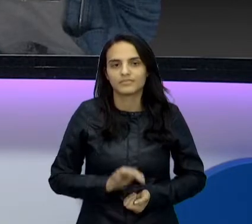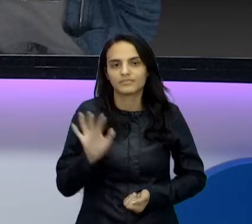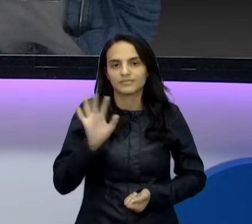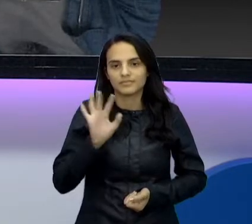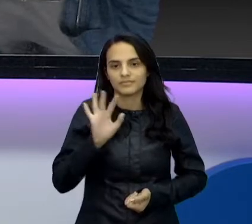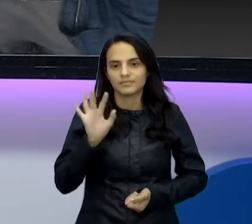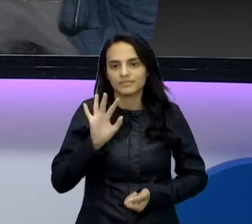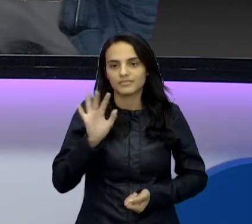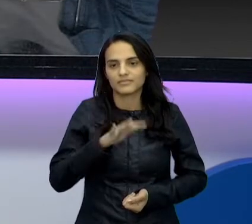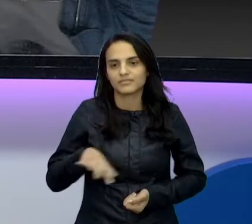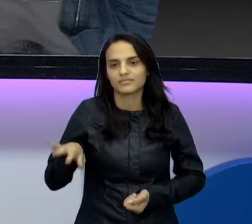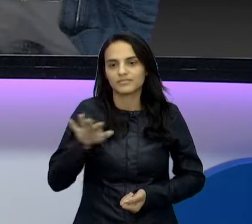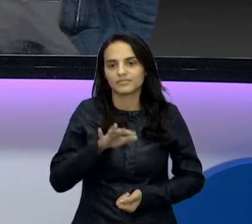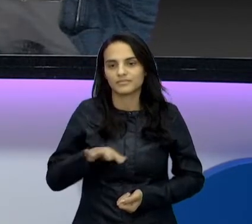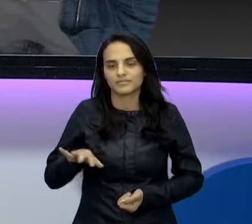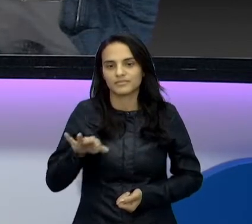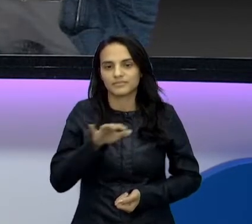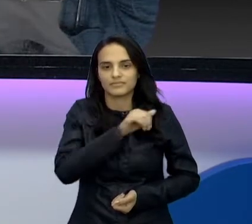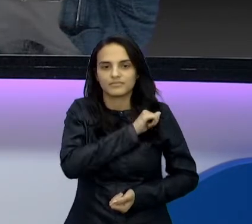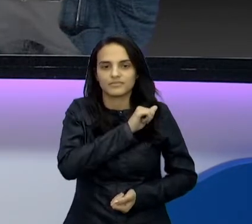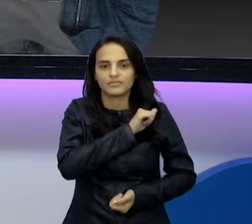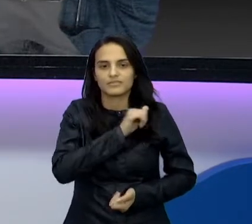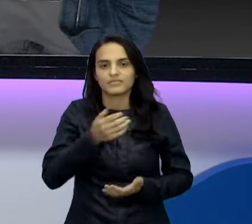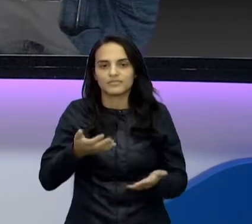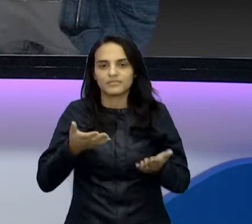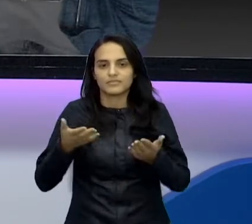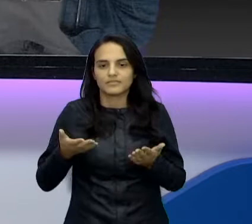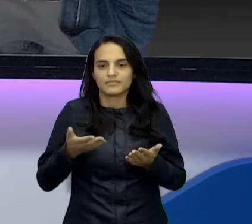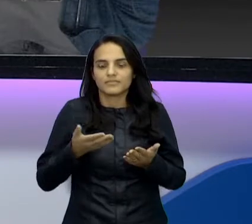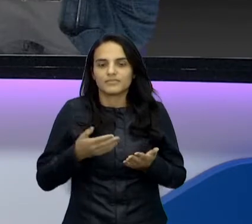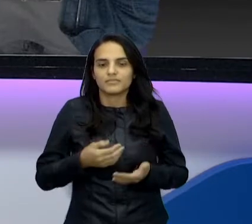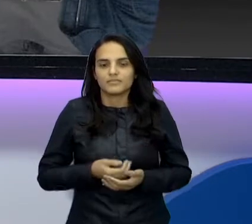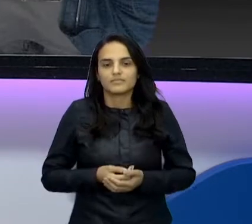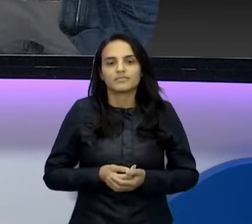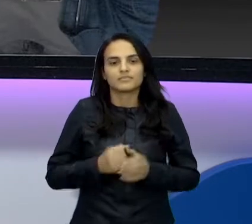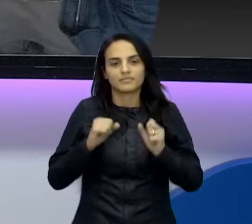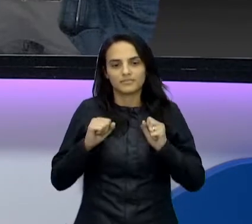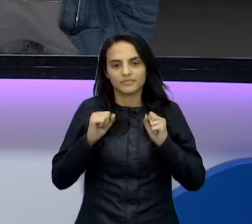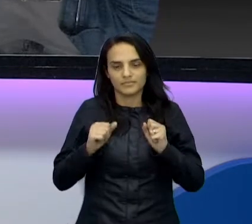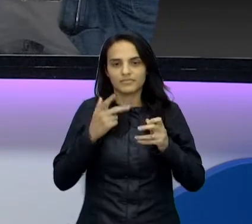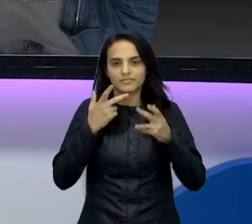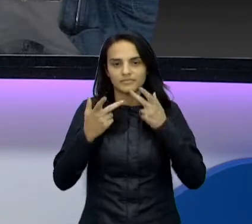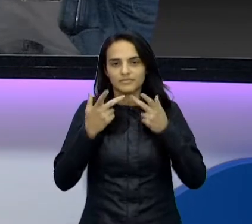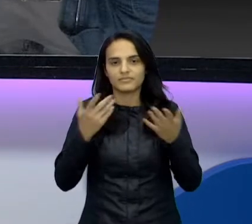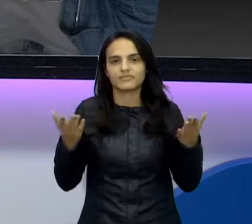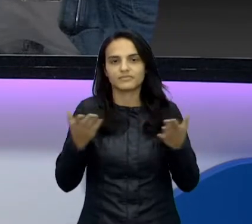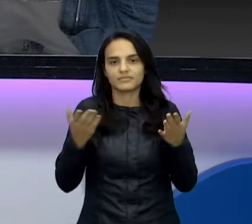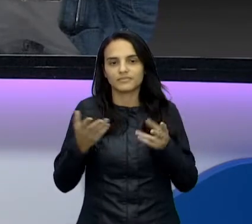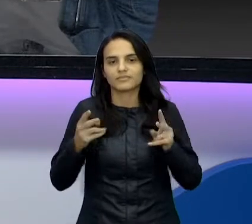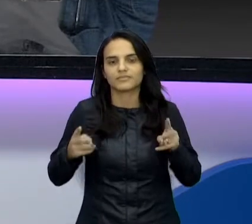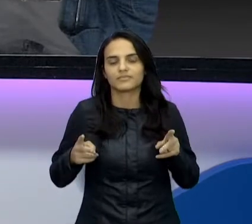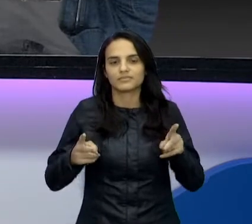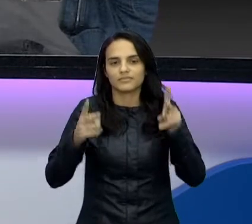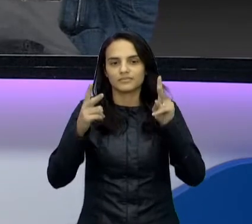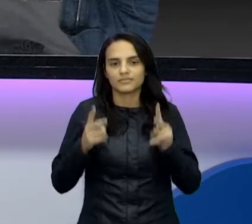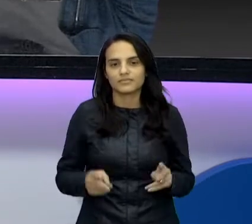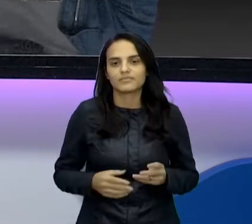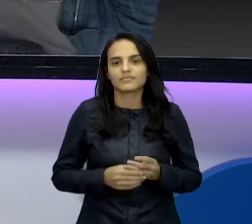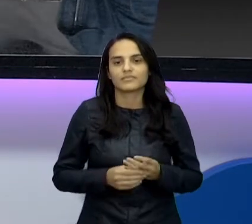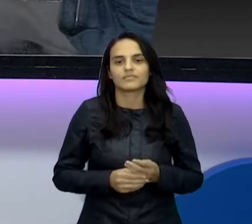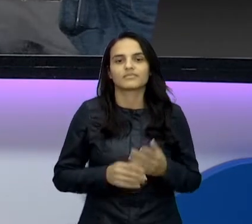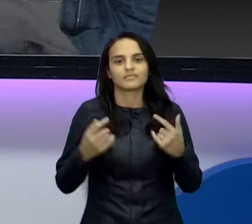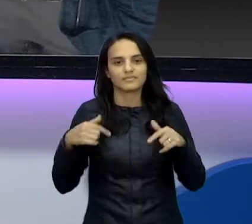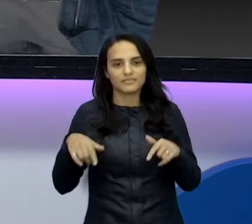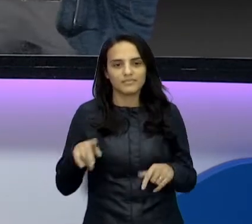Olá a todos e todas, sejam bem-vindos aí a mais um Pode Falar. Hoje continuaremos com os nossos